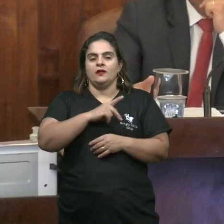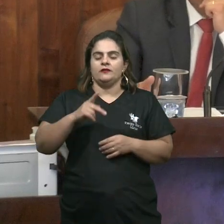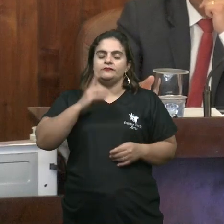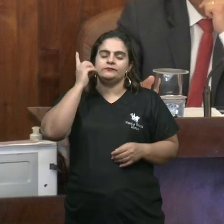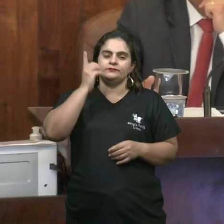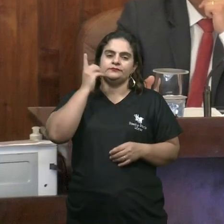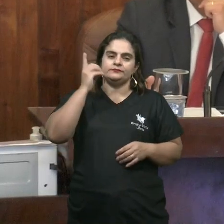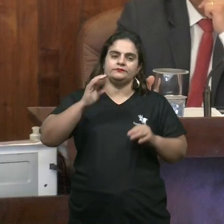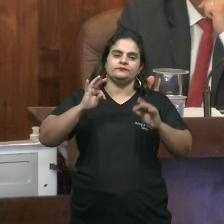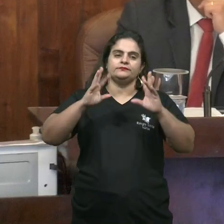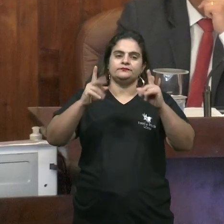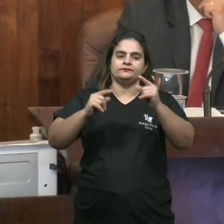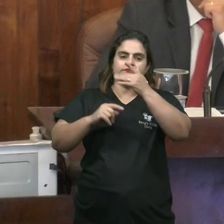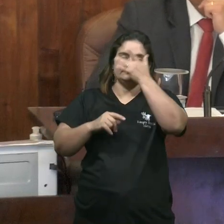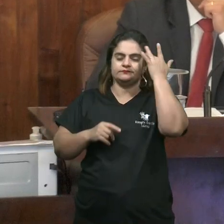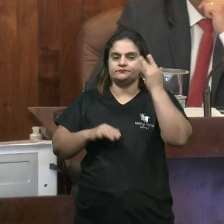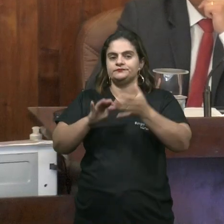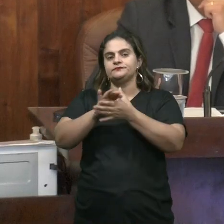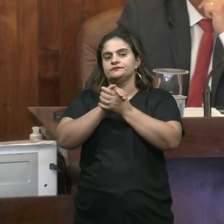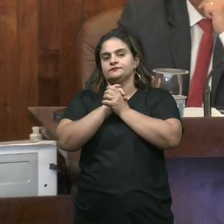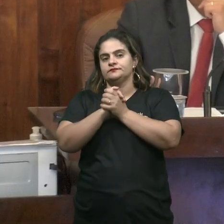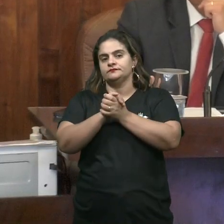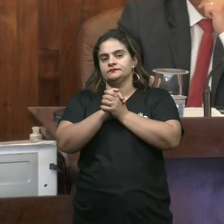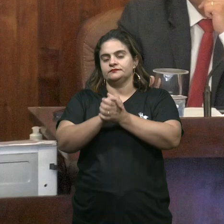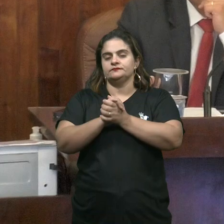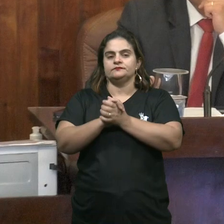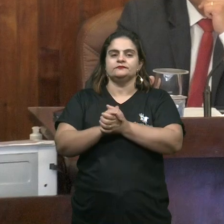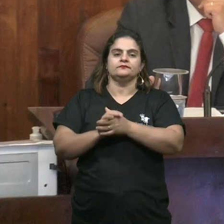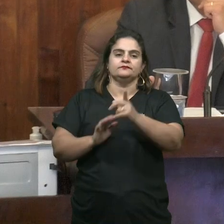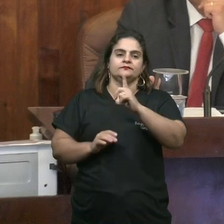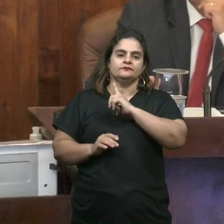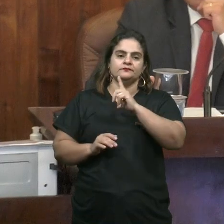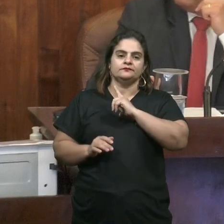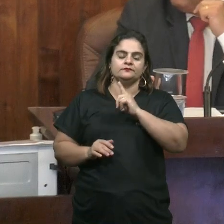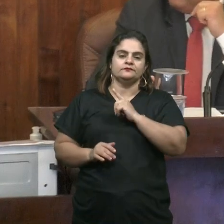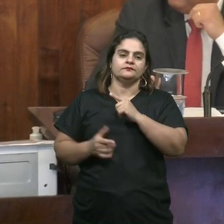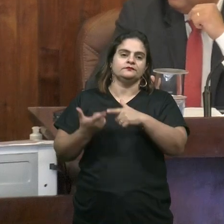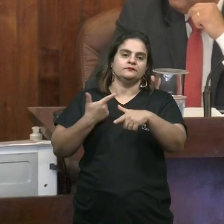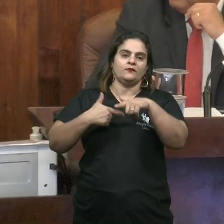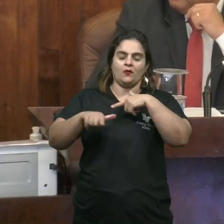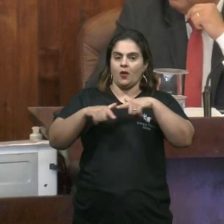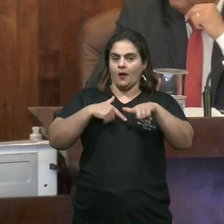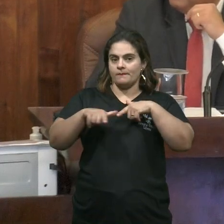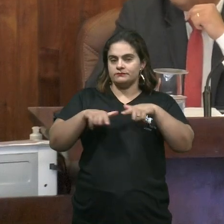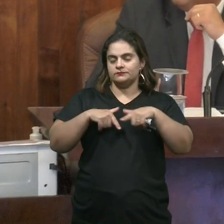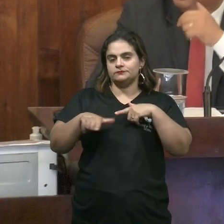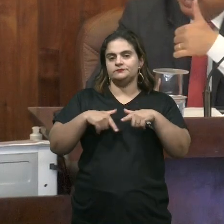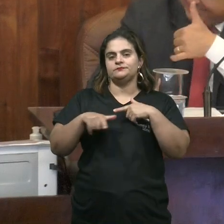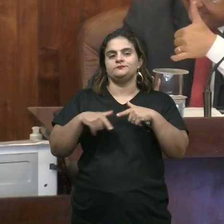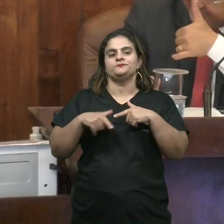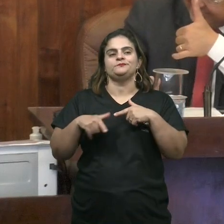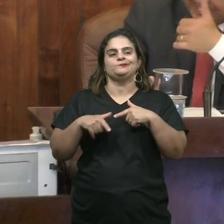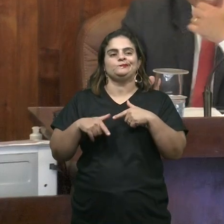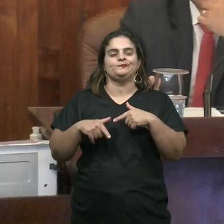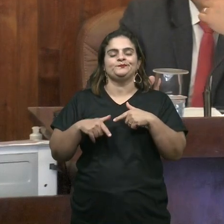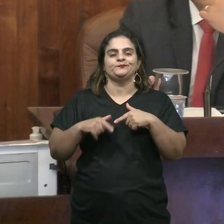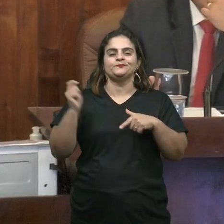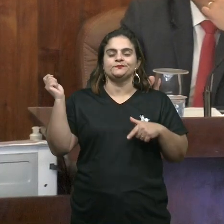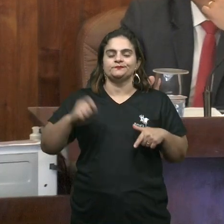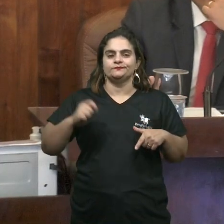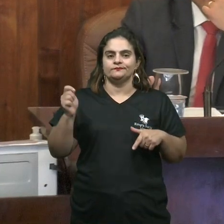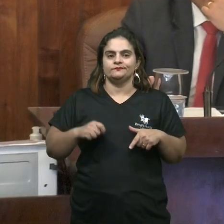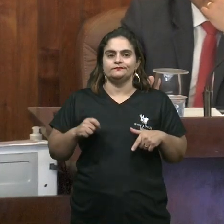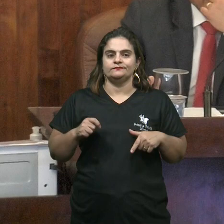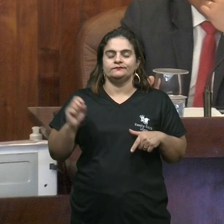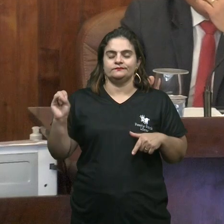em nome de vocês, comentar a todos aqueles que disponibilizam de seus tempos, de seu tempo, né, para poder dedicar